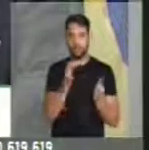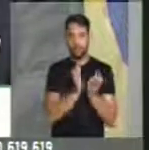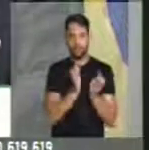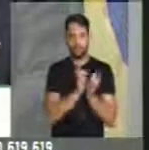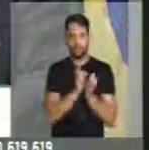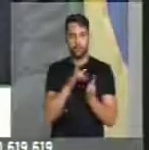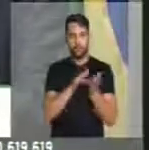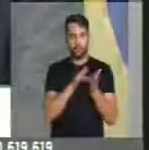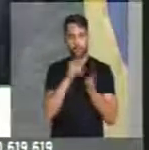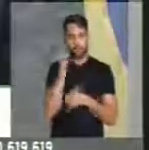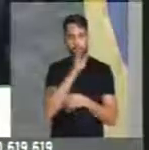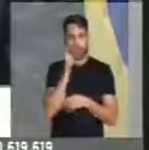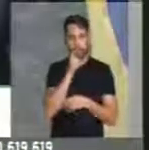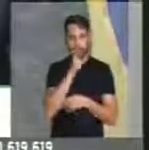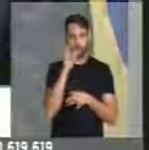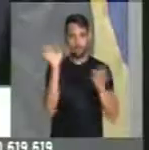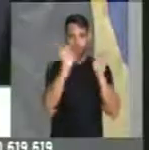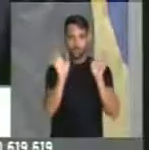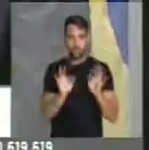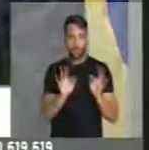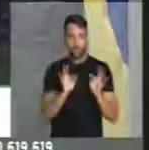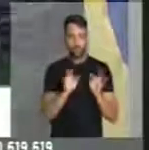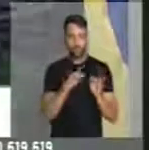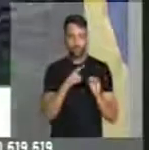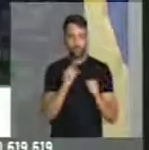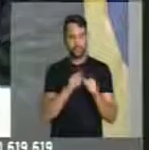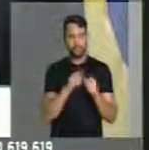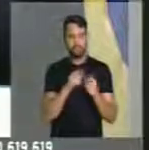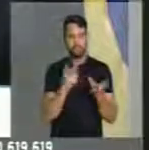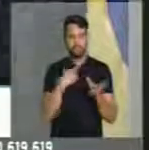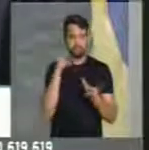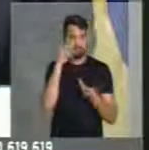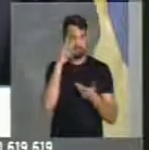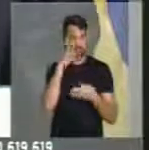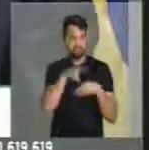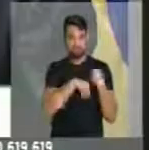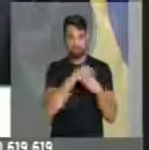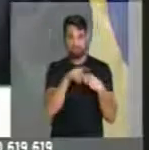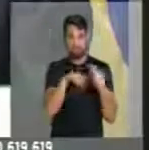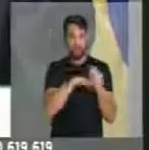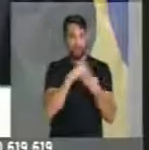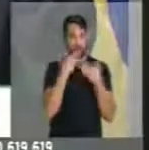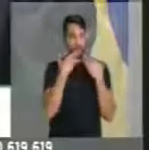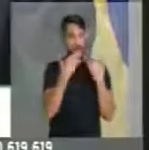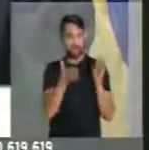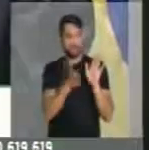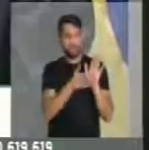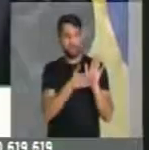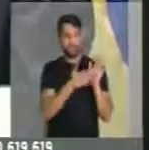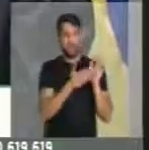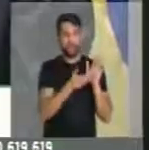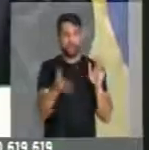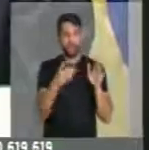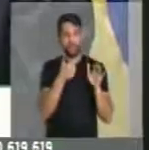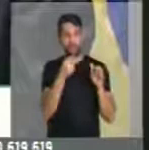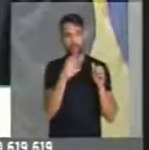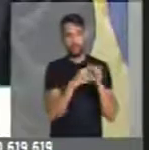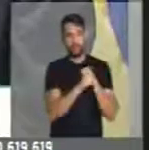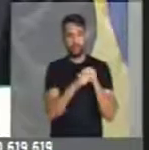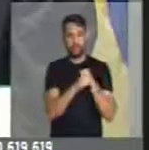falsa felicidade que pirotecnicamente se montou durante esses 13